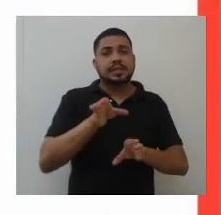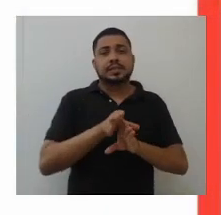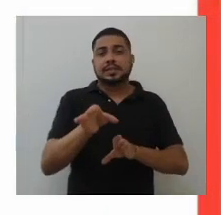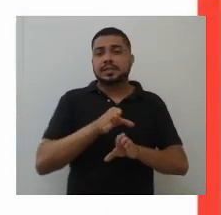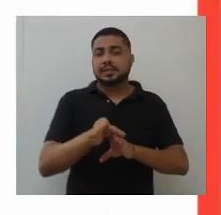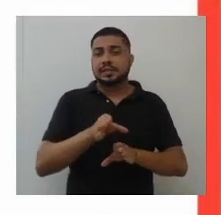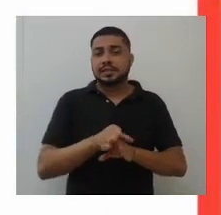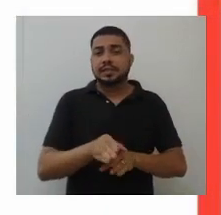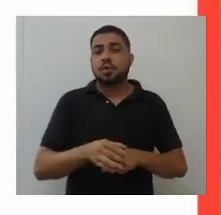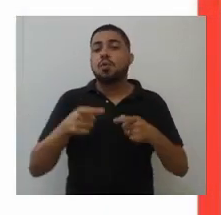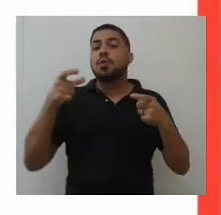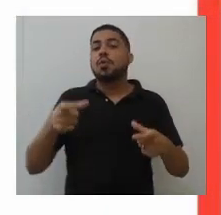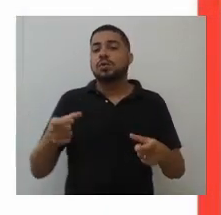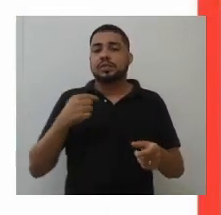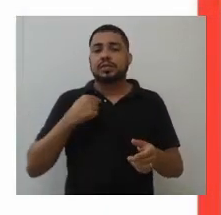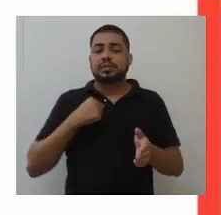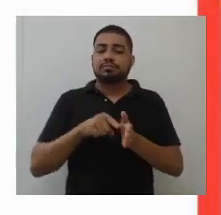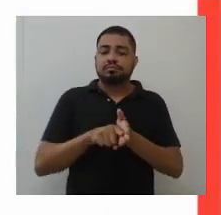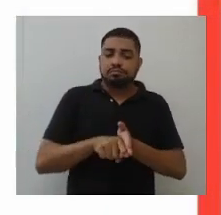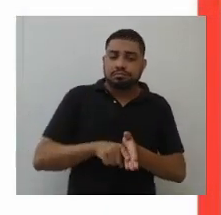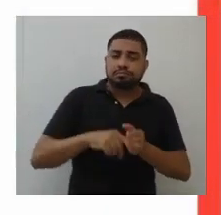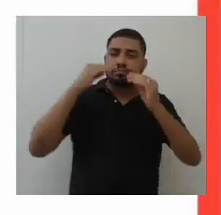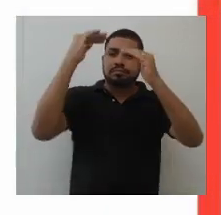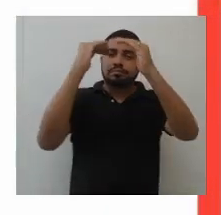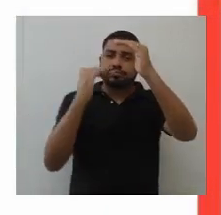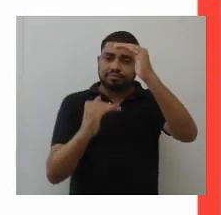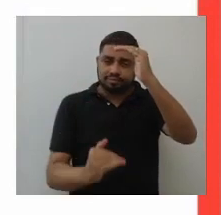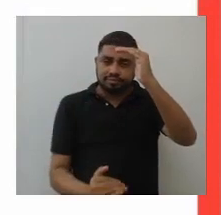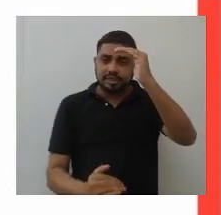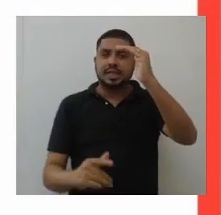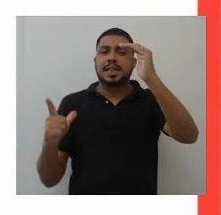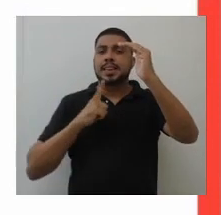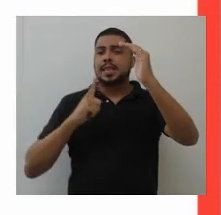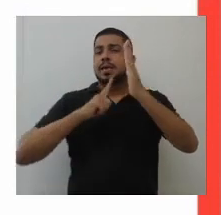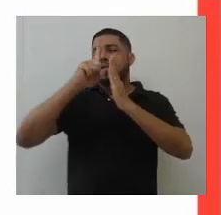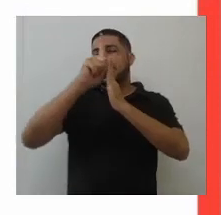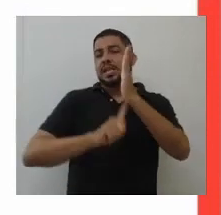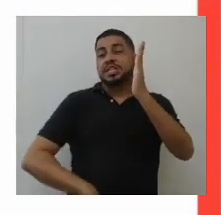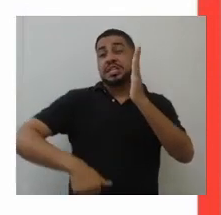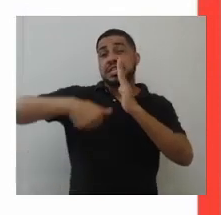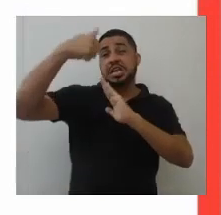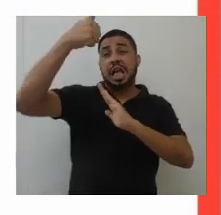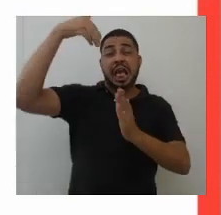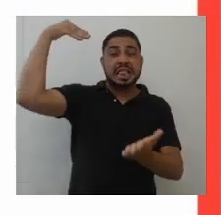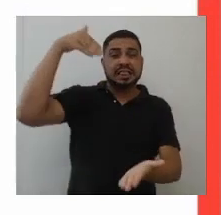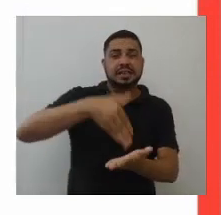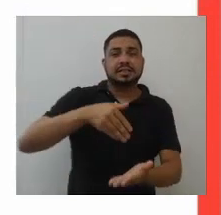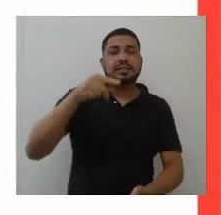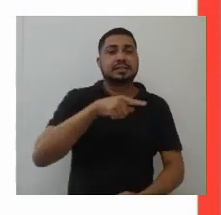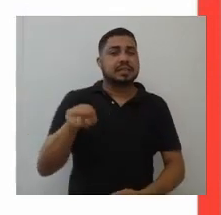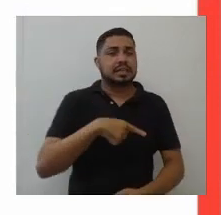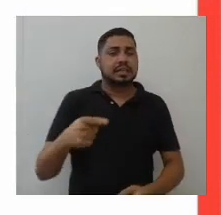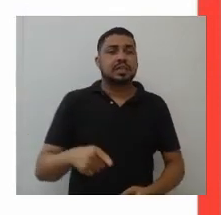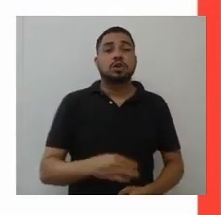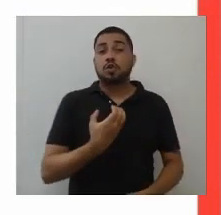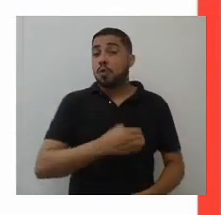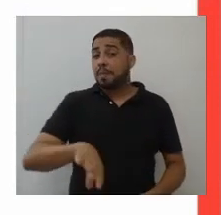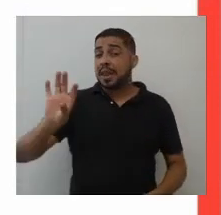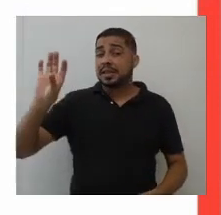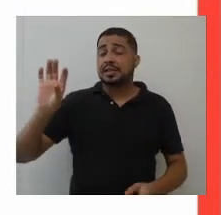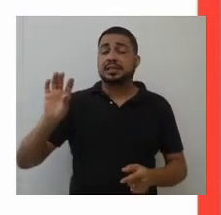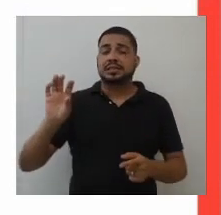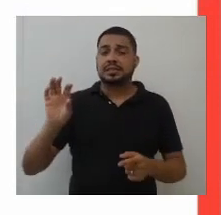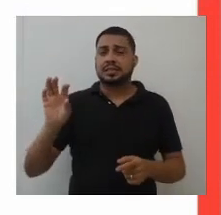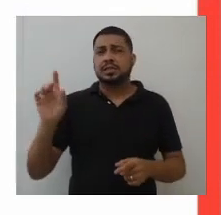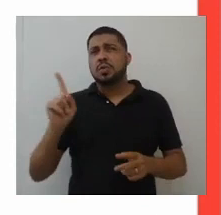né? De onde eu retirei essas expressões idiomáticas. Lá tem uma lista de A a Z, bem completa. Lembrando que não completa, na verdade, porque